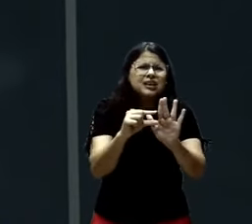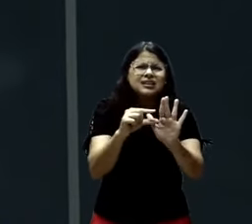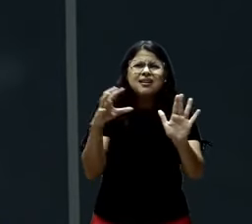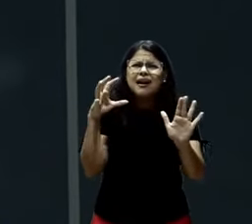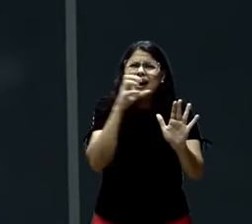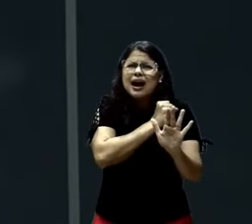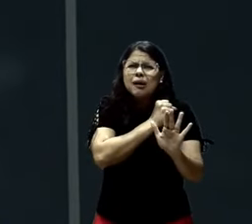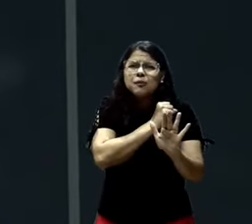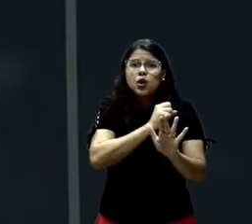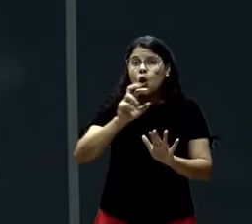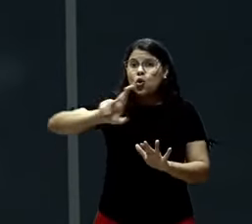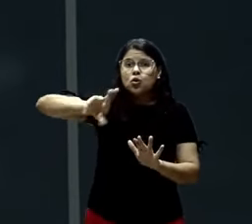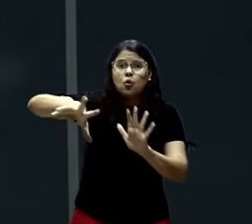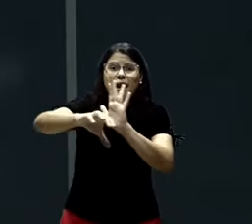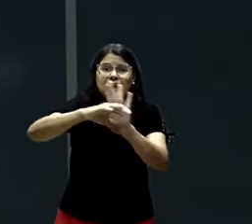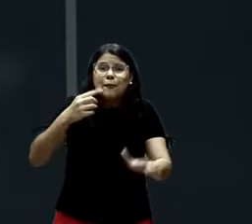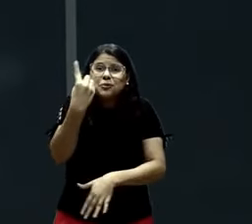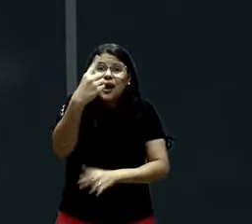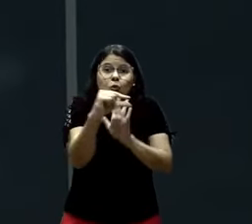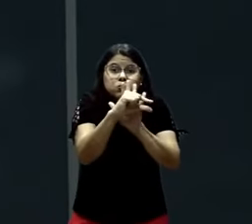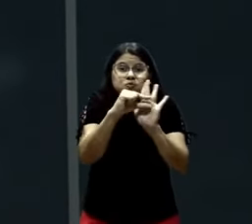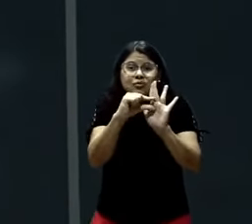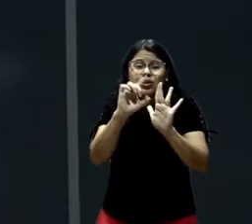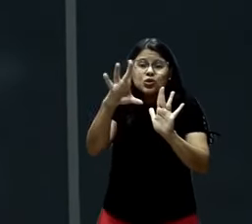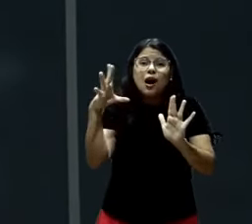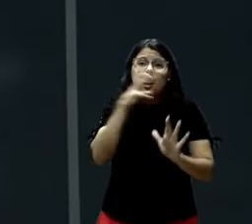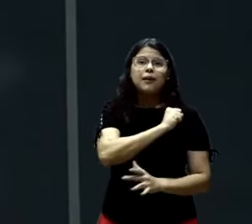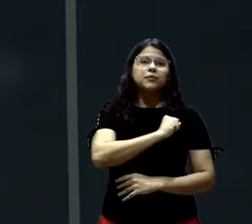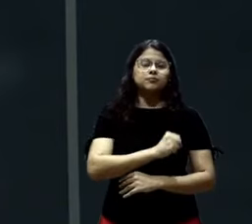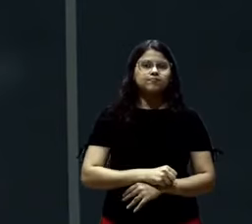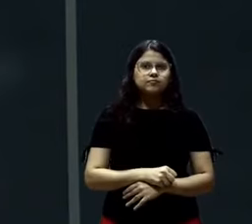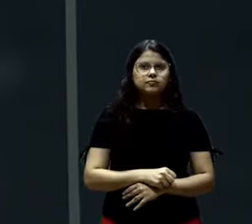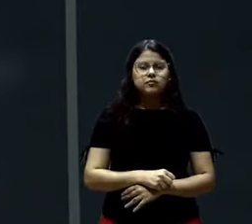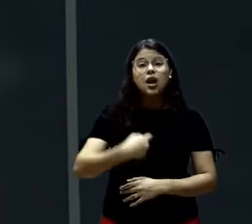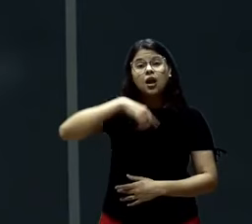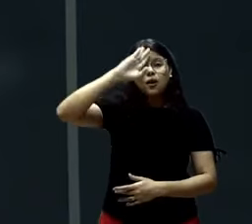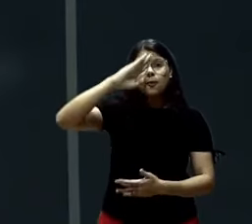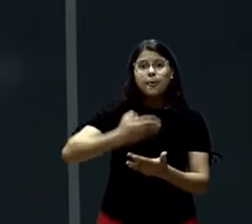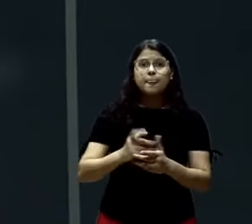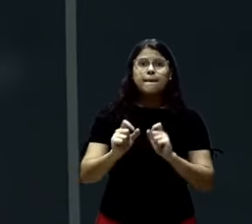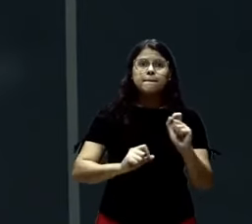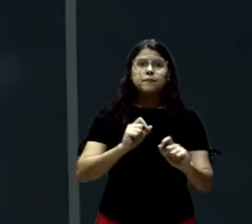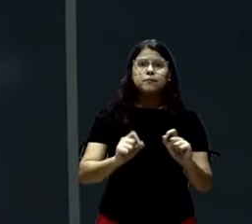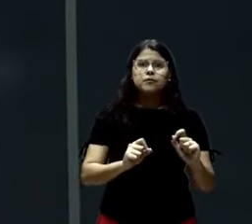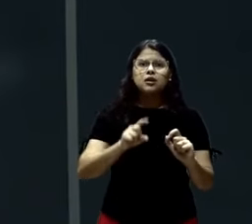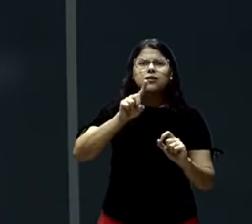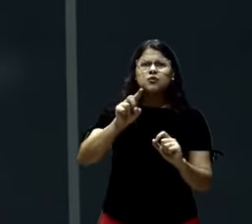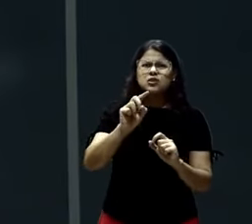Não estou pedindo capítulos, um versículo. Eu tenho certeza que você não vai conseguir ler só um.